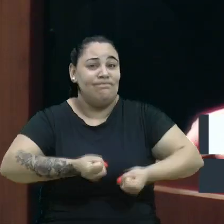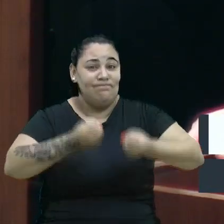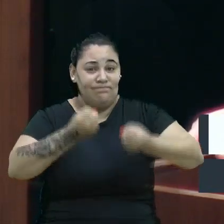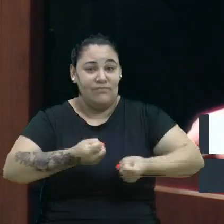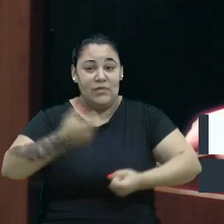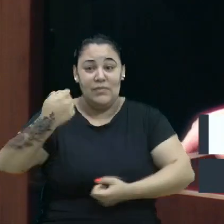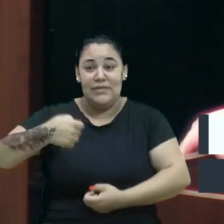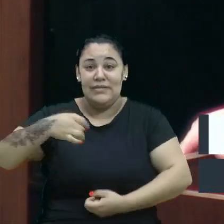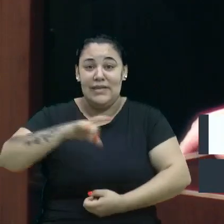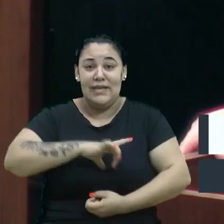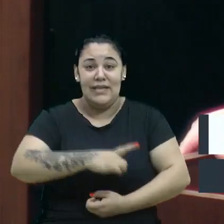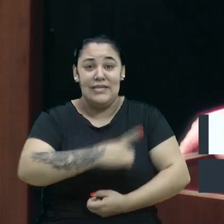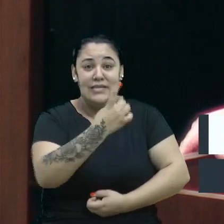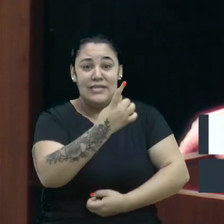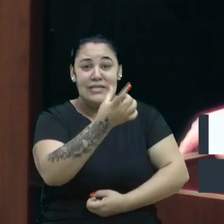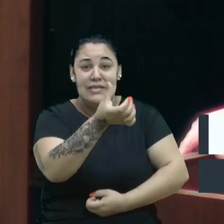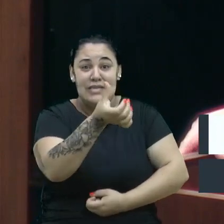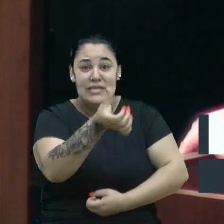16 viagens